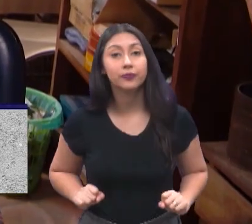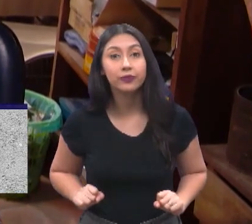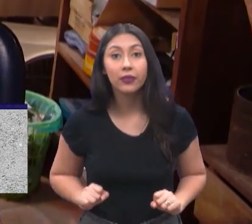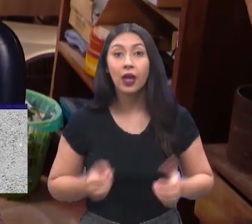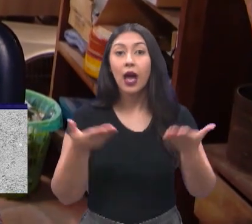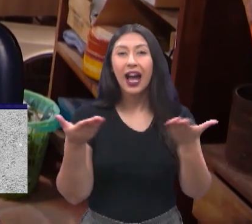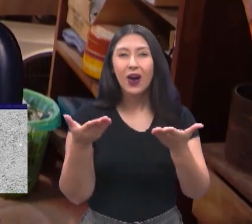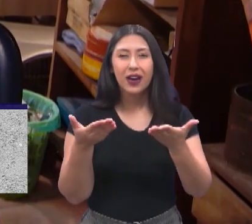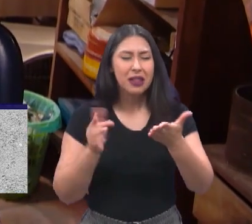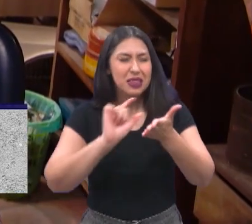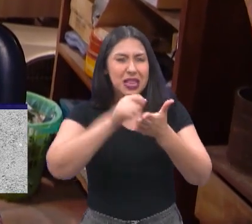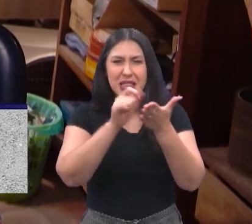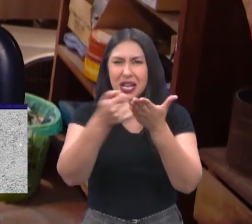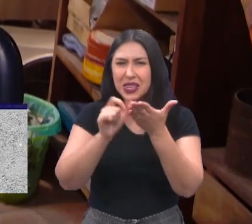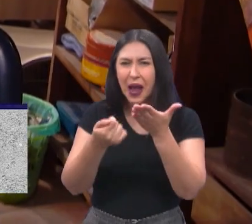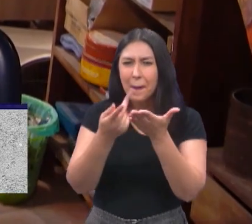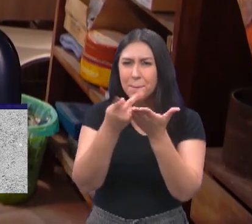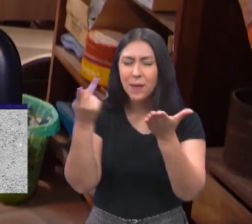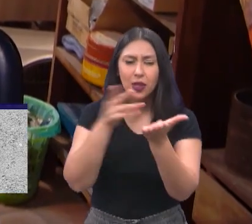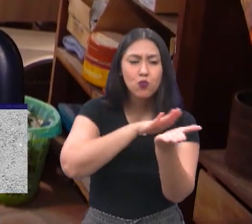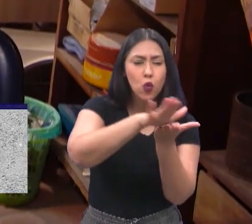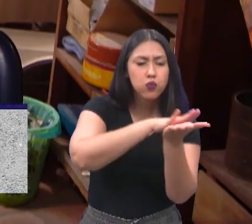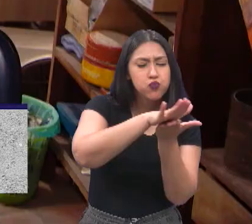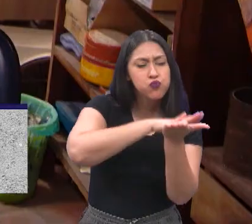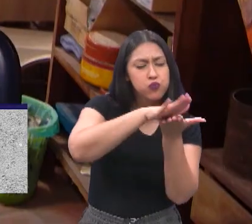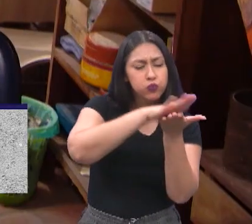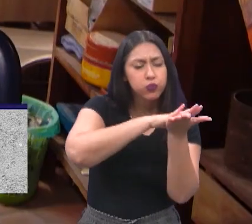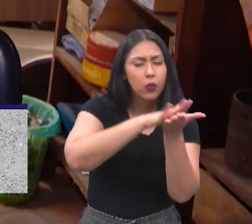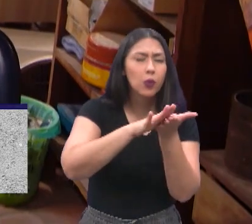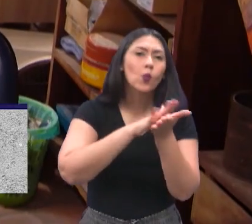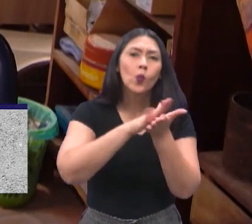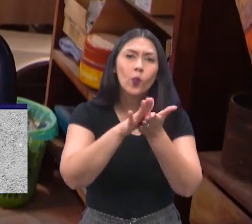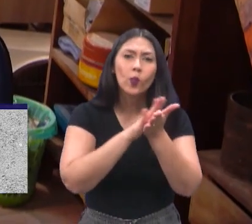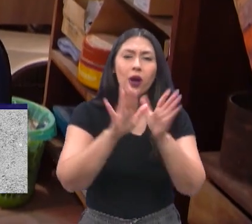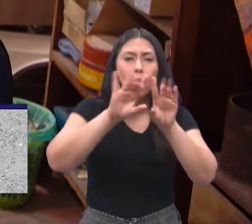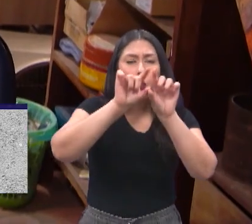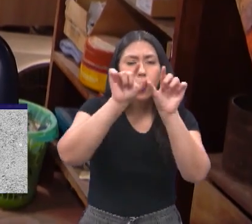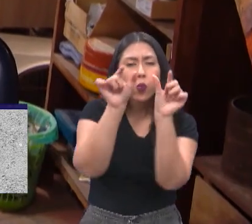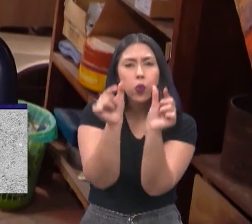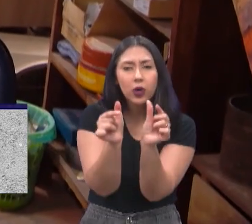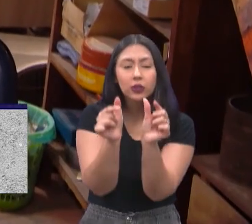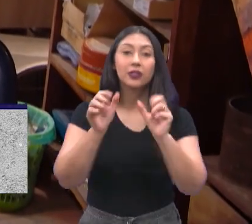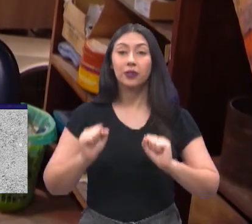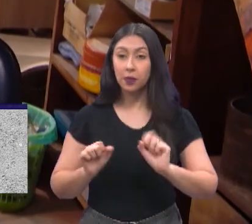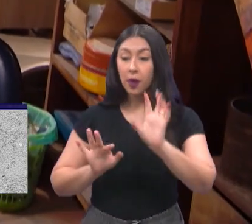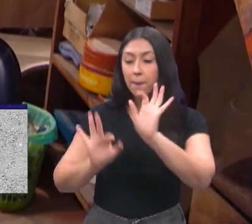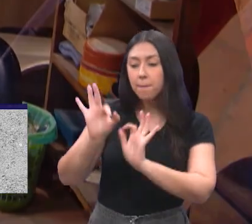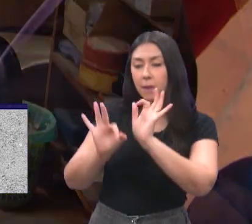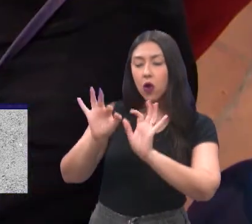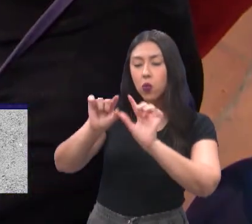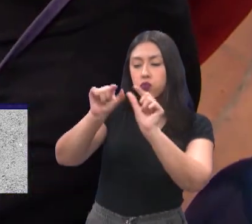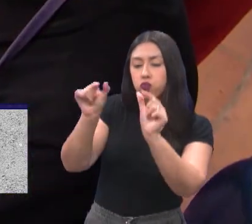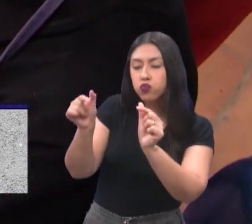está tirando as rebarbinhas de prata que podem ter ficado e deixando ela um pouco mais arredondada. É dar um formato para a peça mesmo. Para